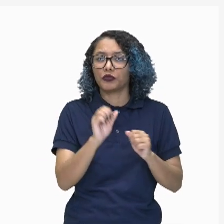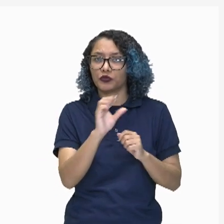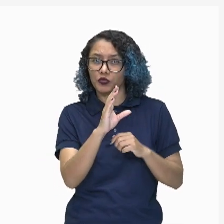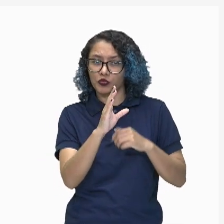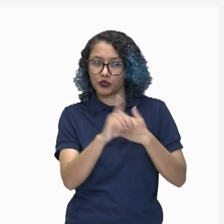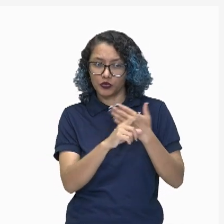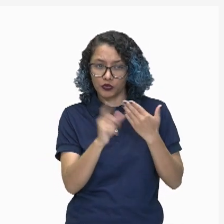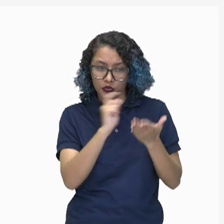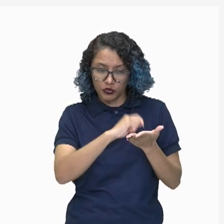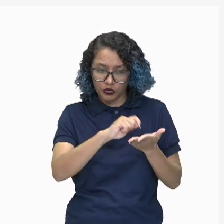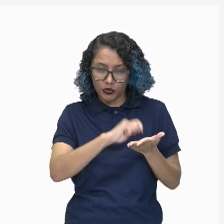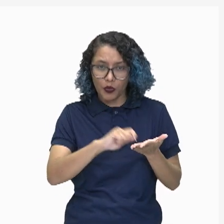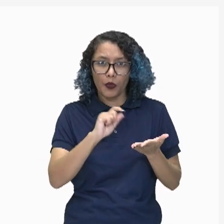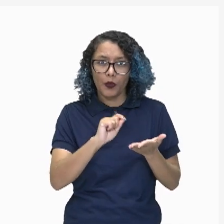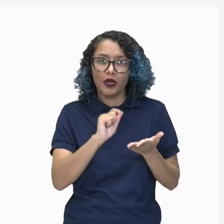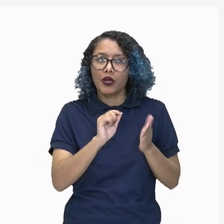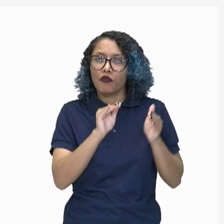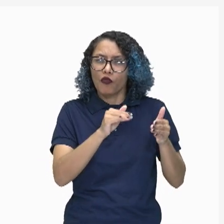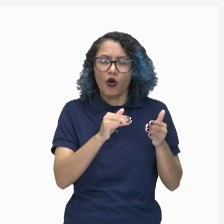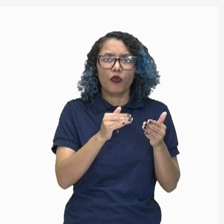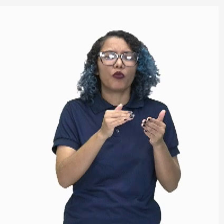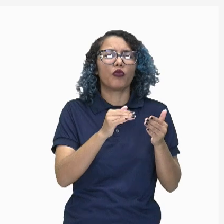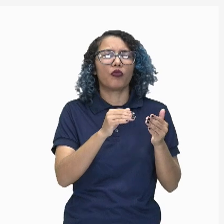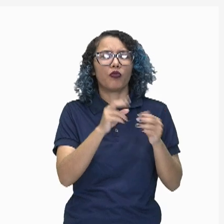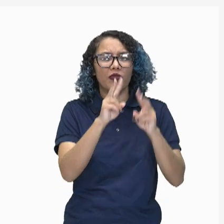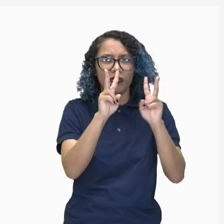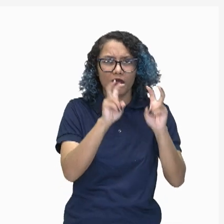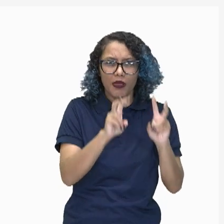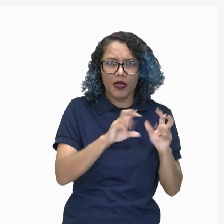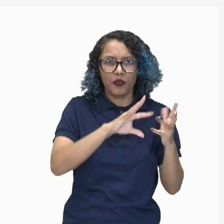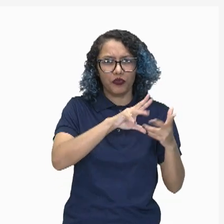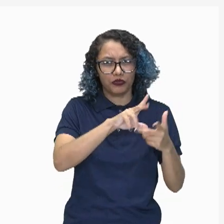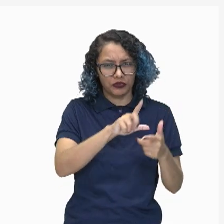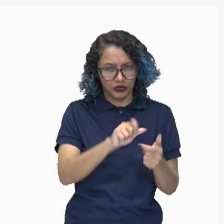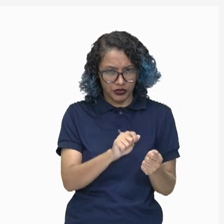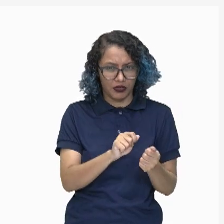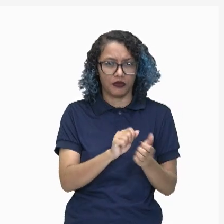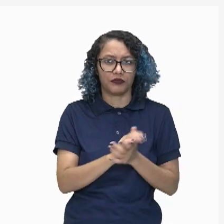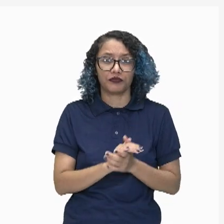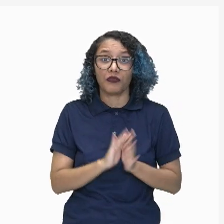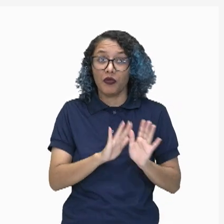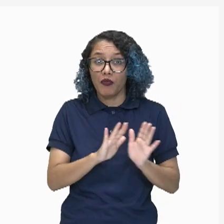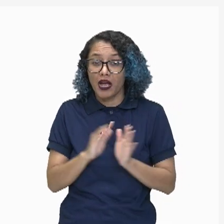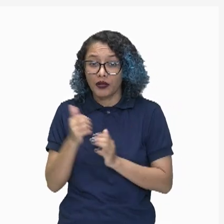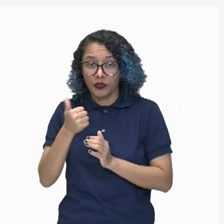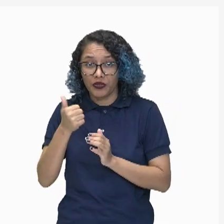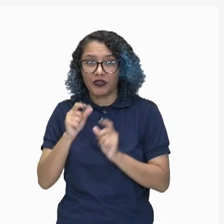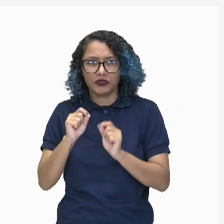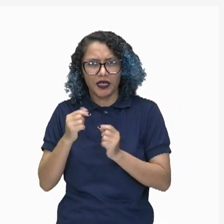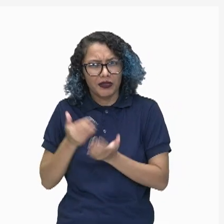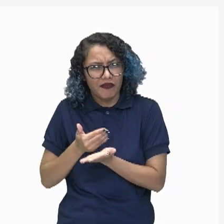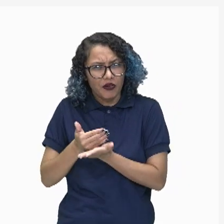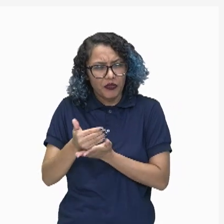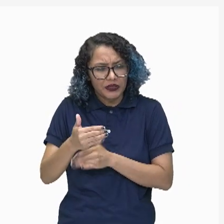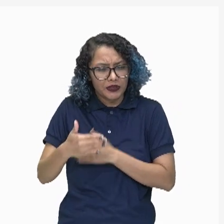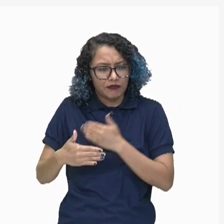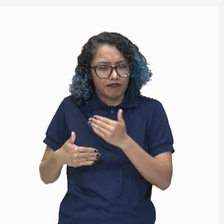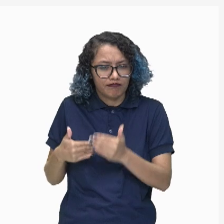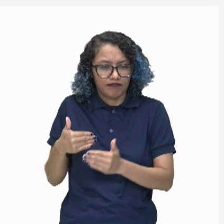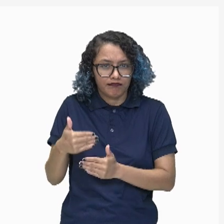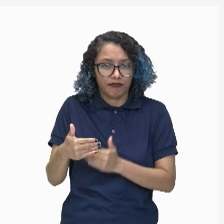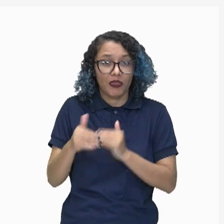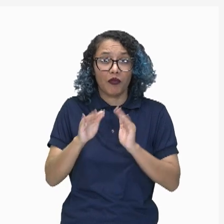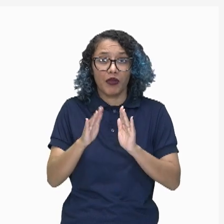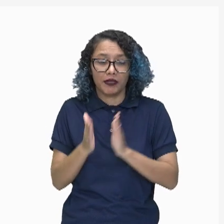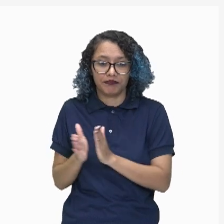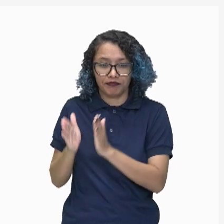bom lembrar que em 22 está amadurecendo ainda a ideia de um modernismo no Brasil, né? Na geração de 30, isso se torna bastante